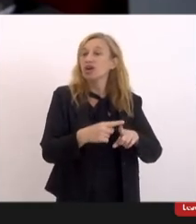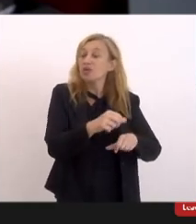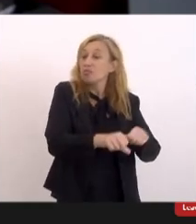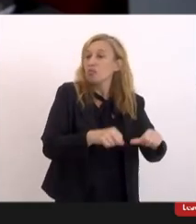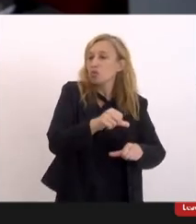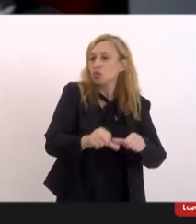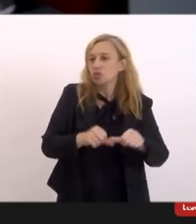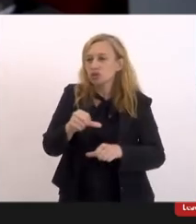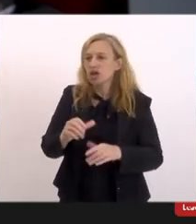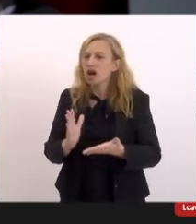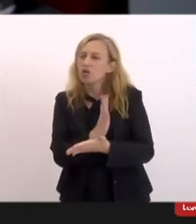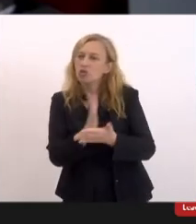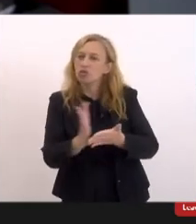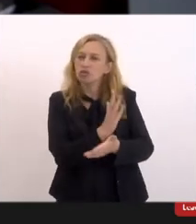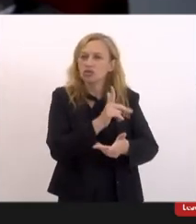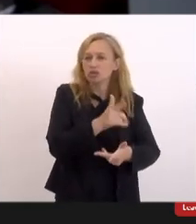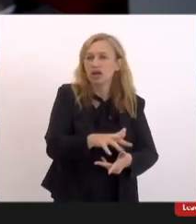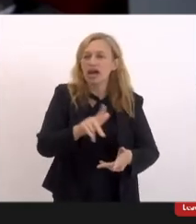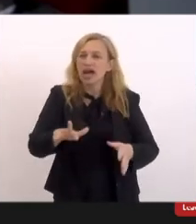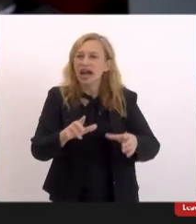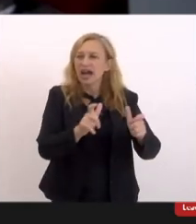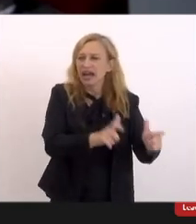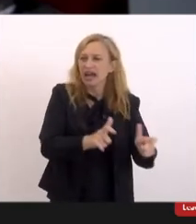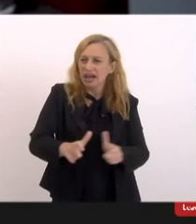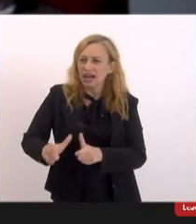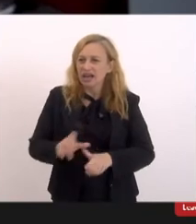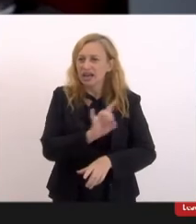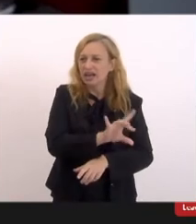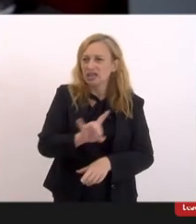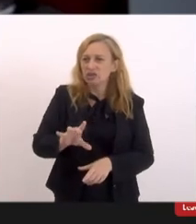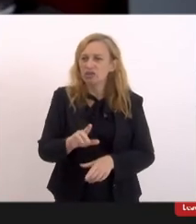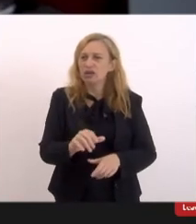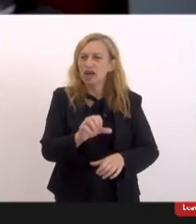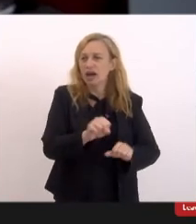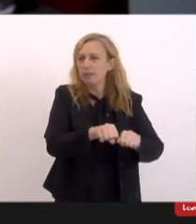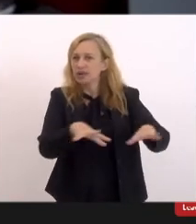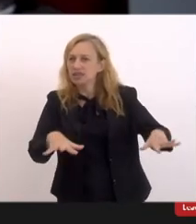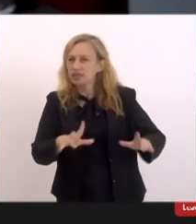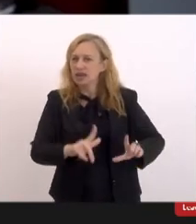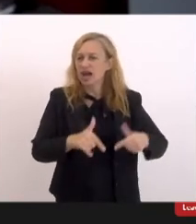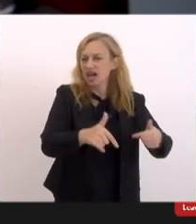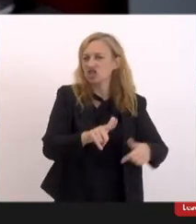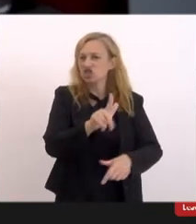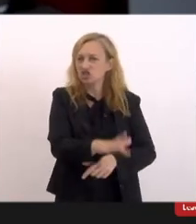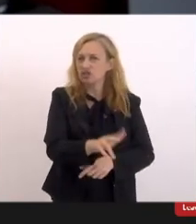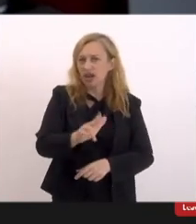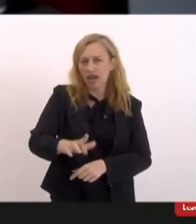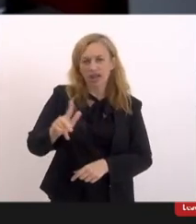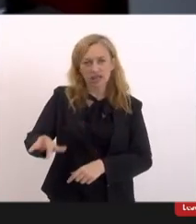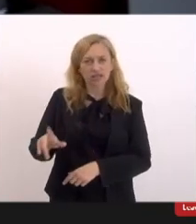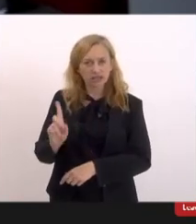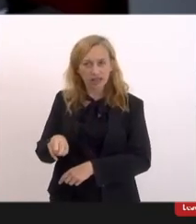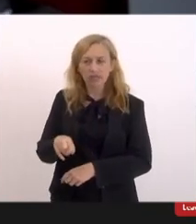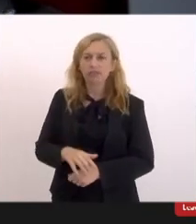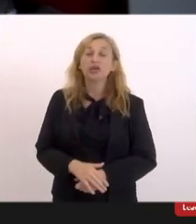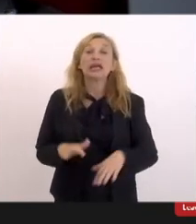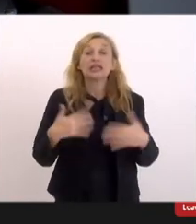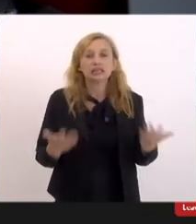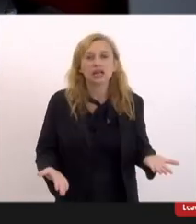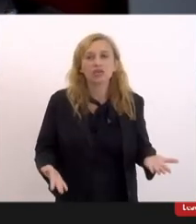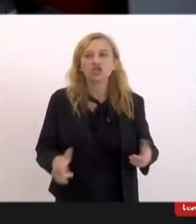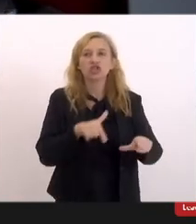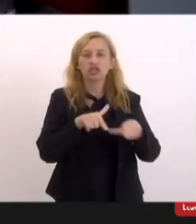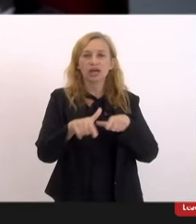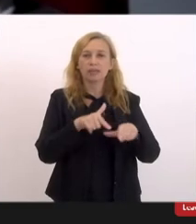é variável, né? Em cada território, a pandemia se comporta de uma forma, né? Não é uniforme. Então, a gente